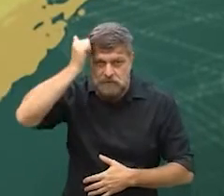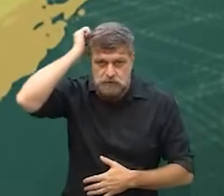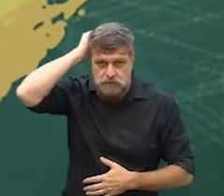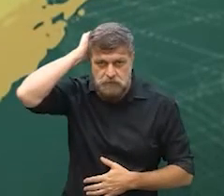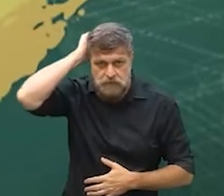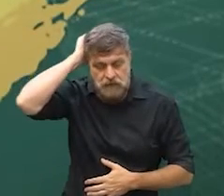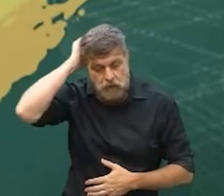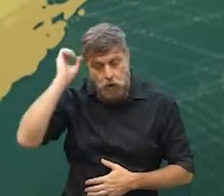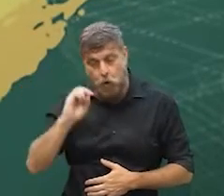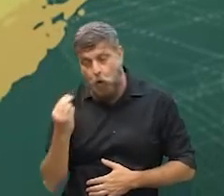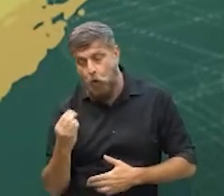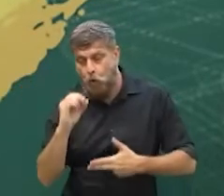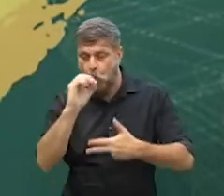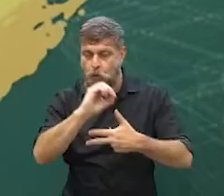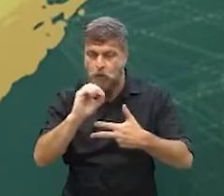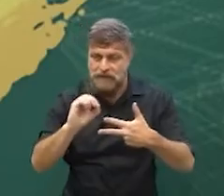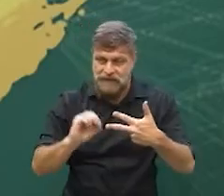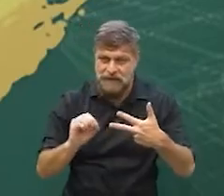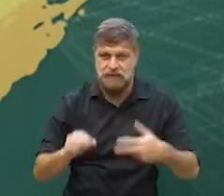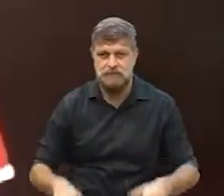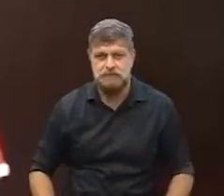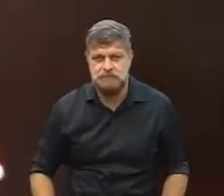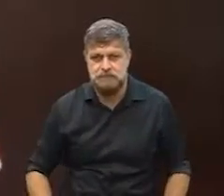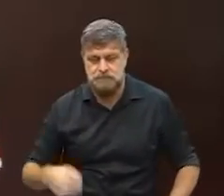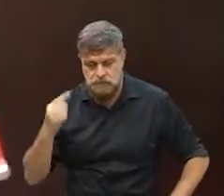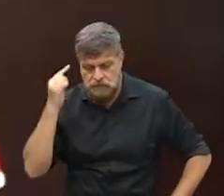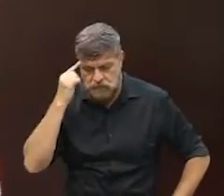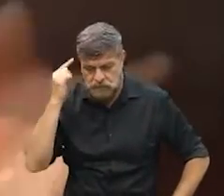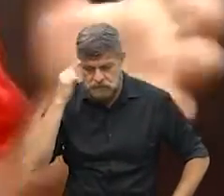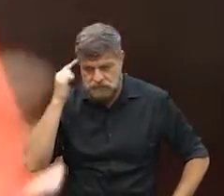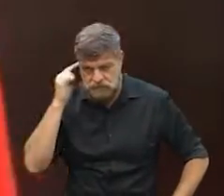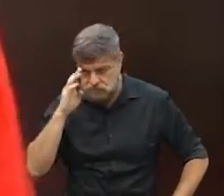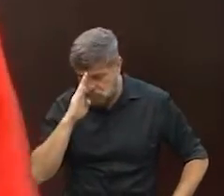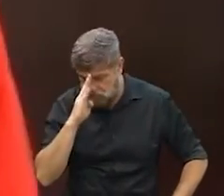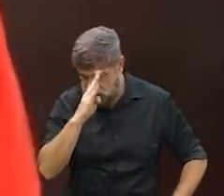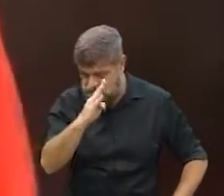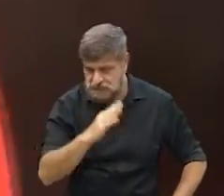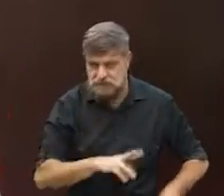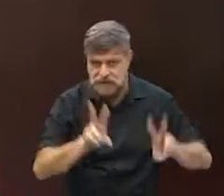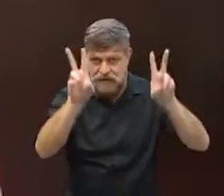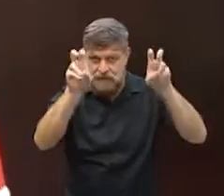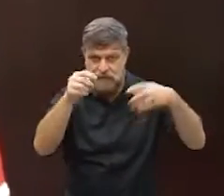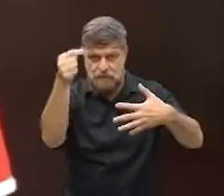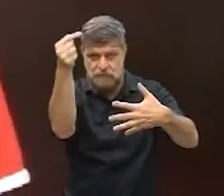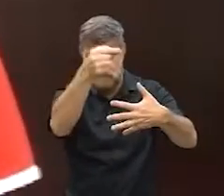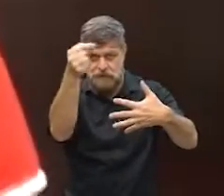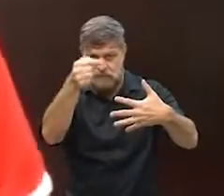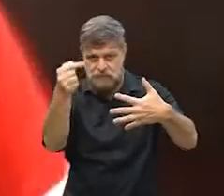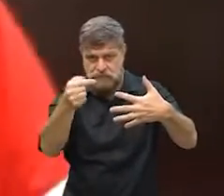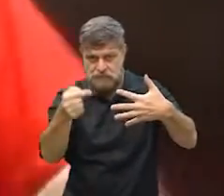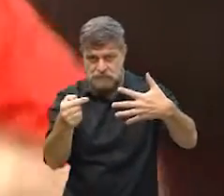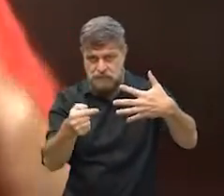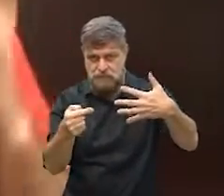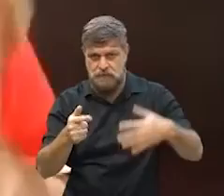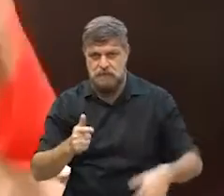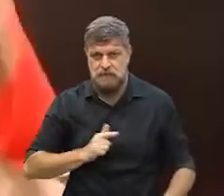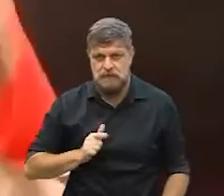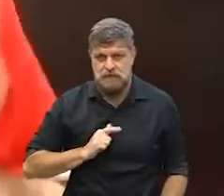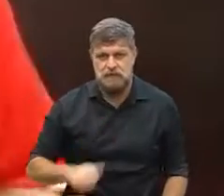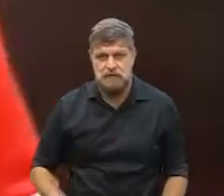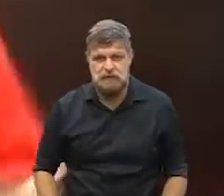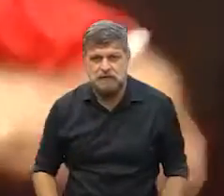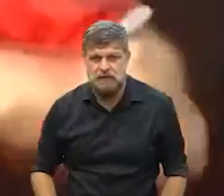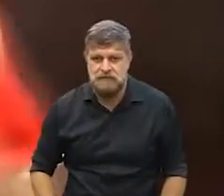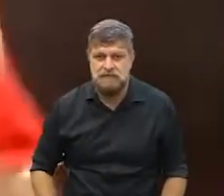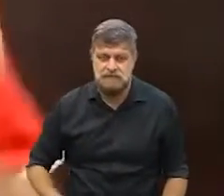vestibular ou no Enem, né, professor? Pensando aí nos principais tópicos de atualidades, dando uma passada